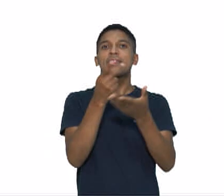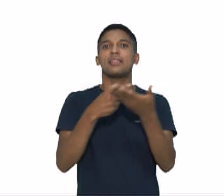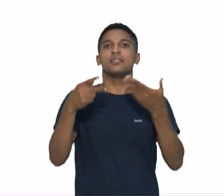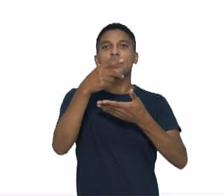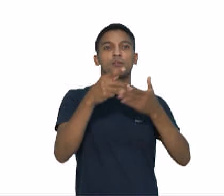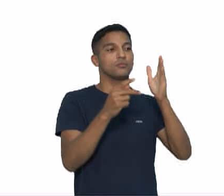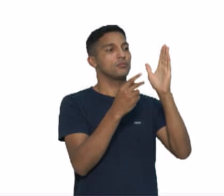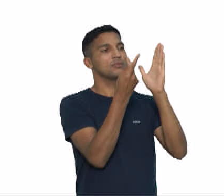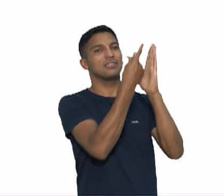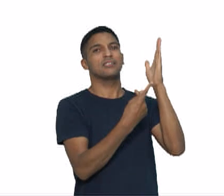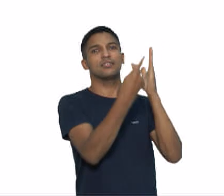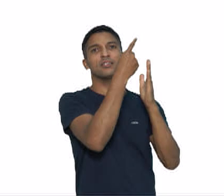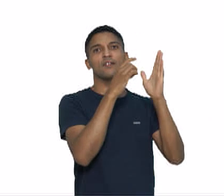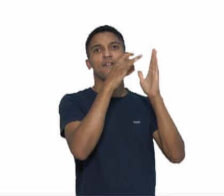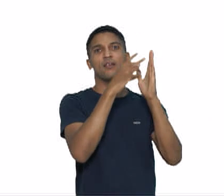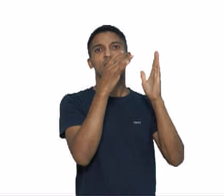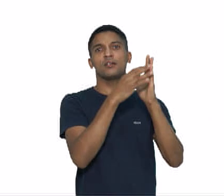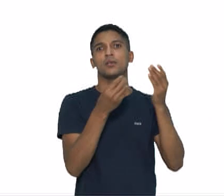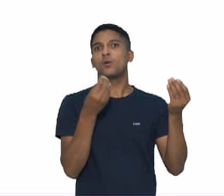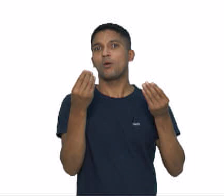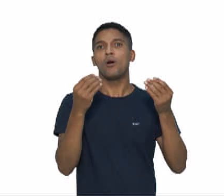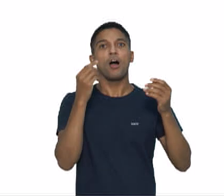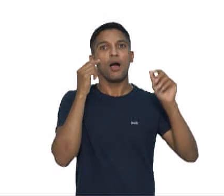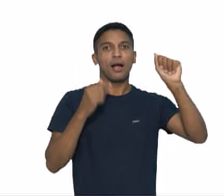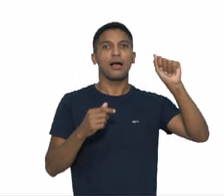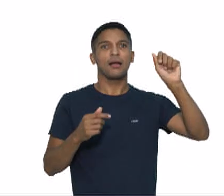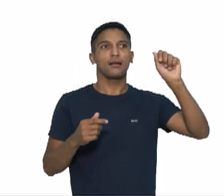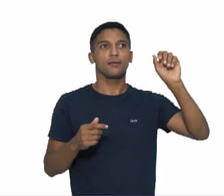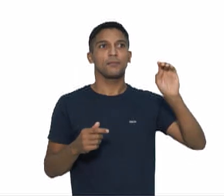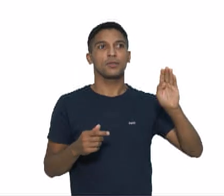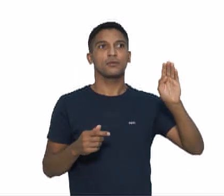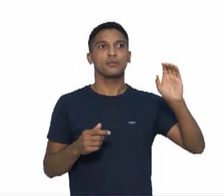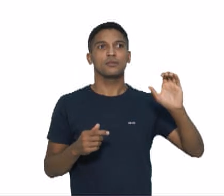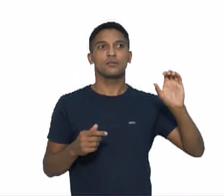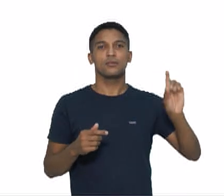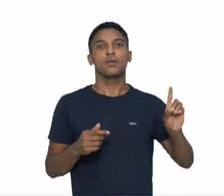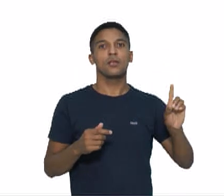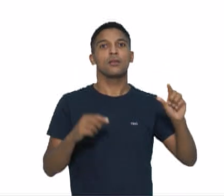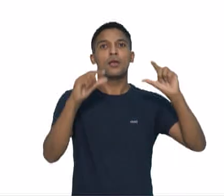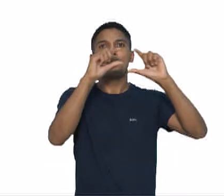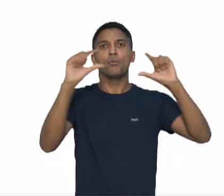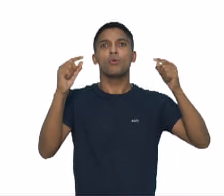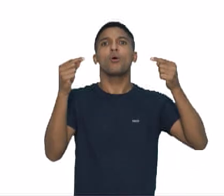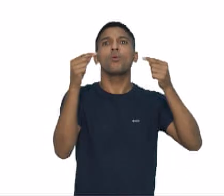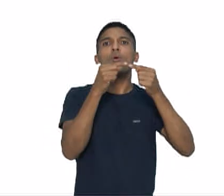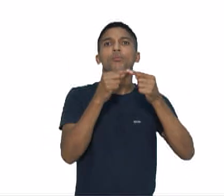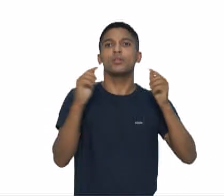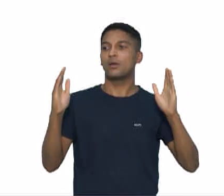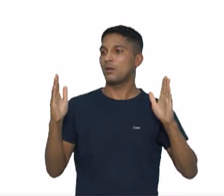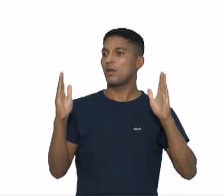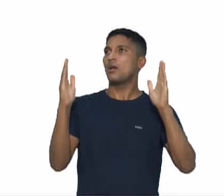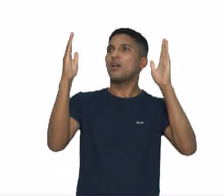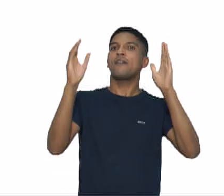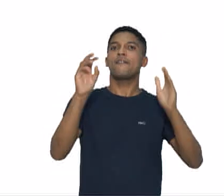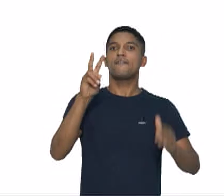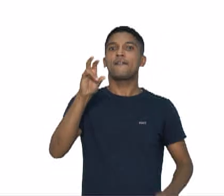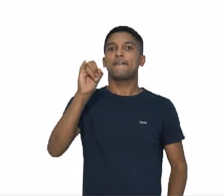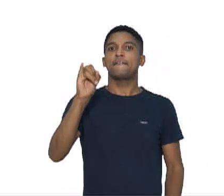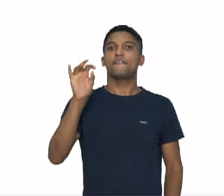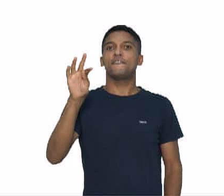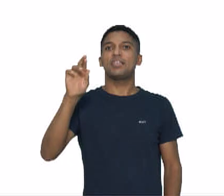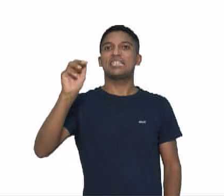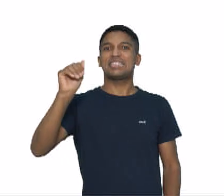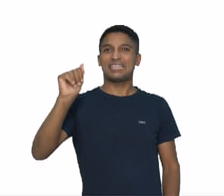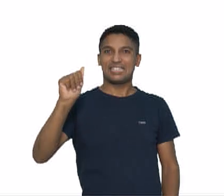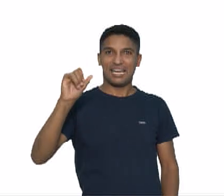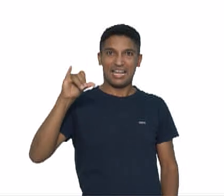B, figurativos e assimétricos. Alternativa C, geométricos e simétricos. Alternativa